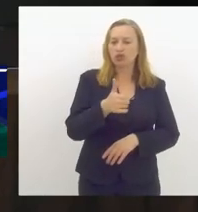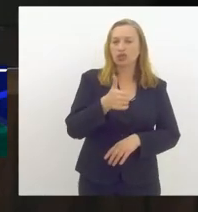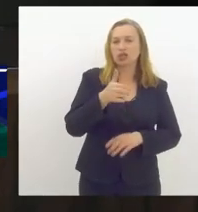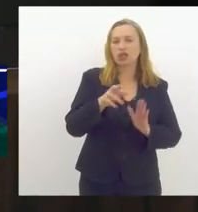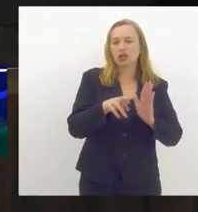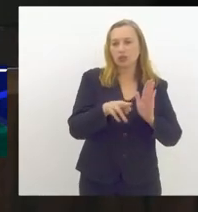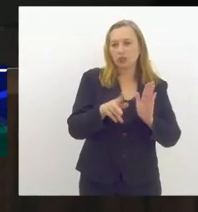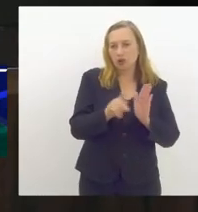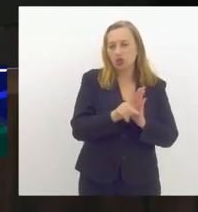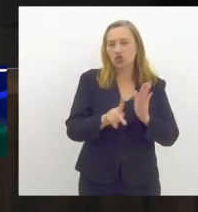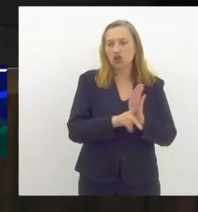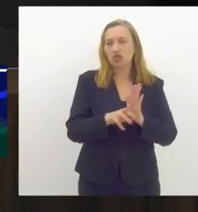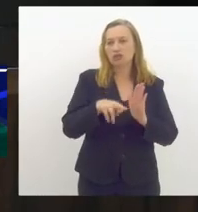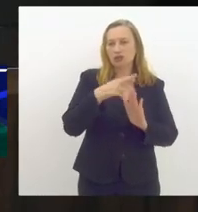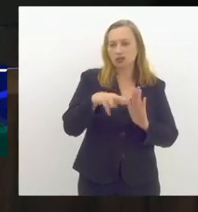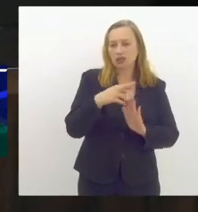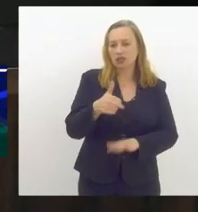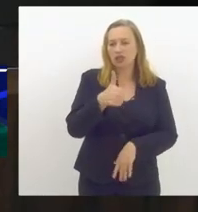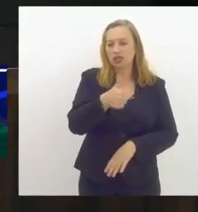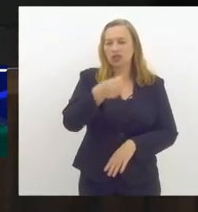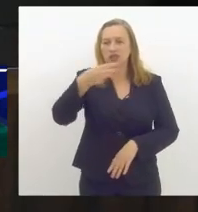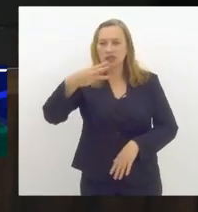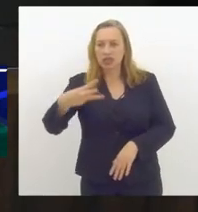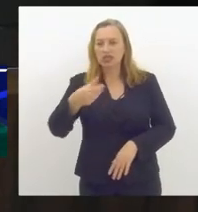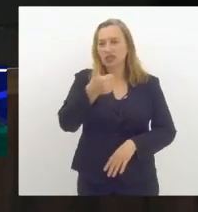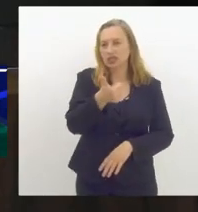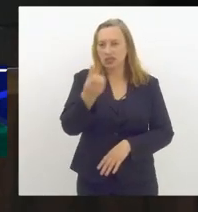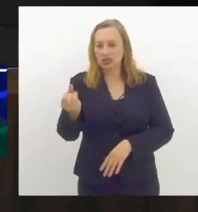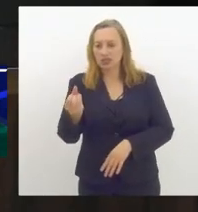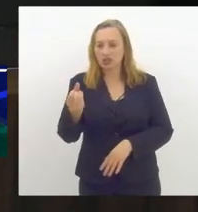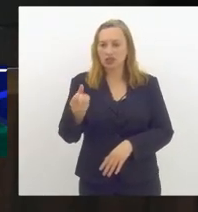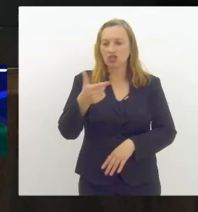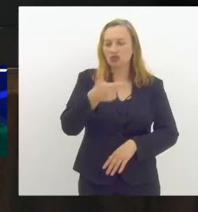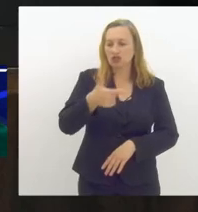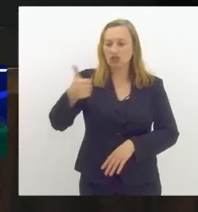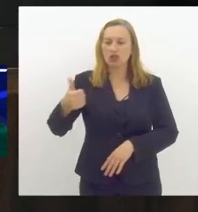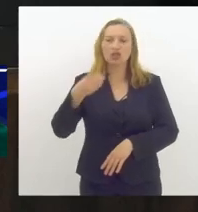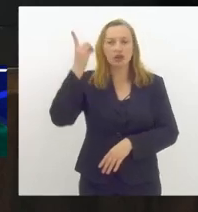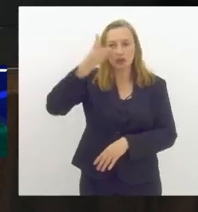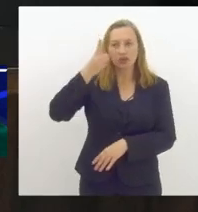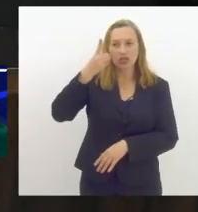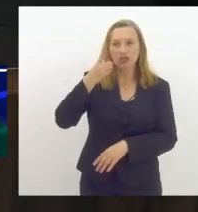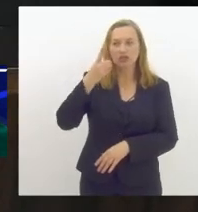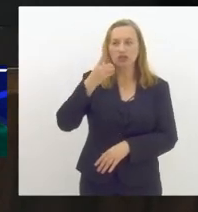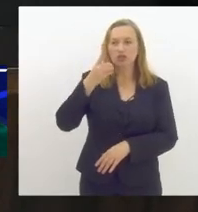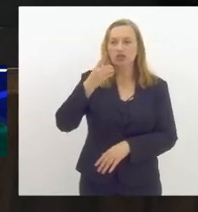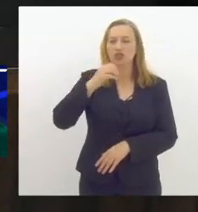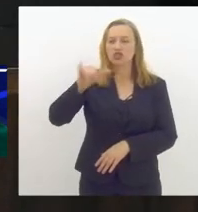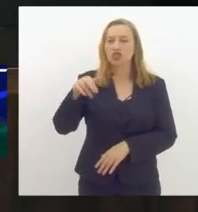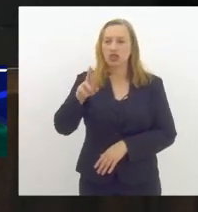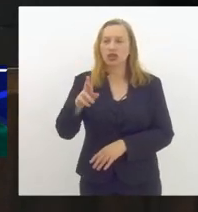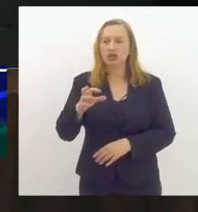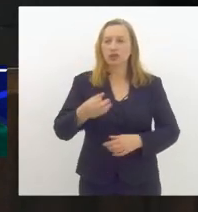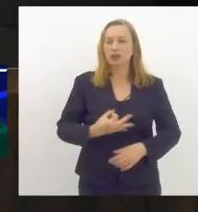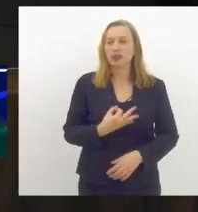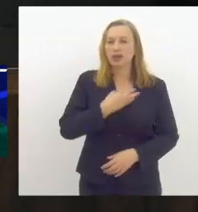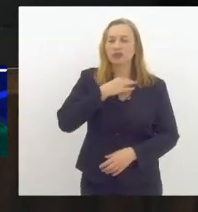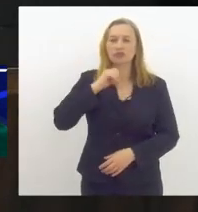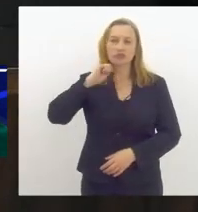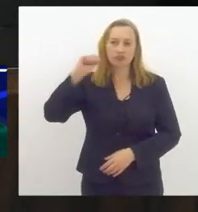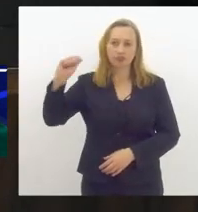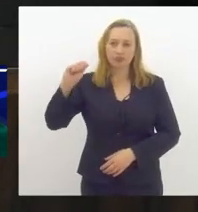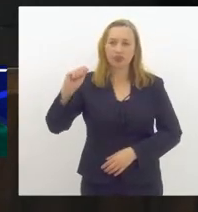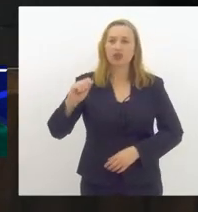solução 3 e 6 13 de perdão 1316 de 22 de autoria do deputado Jair B e consegue medalha Tiradentes e respectivo